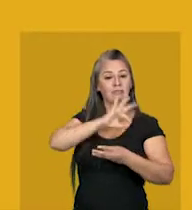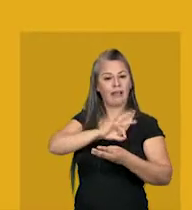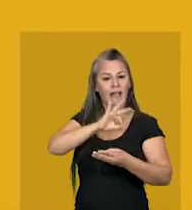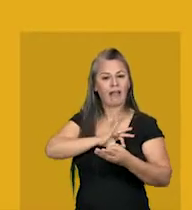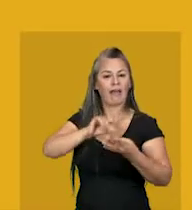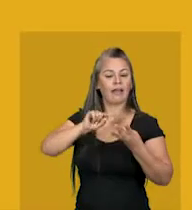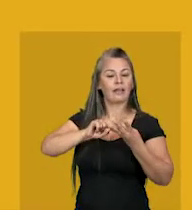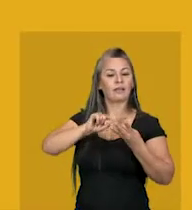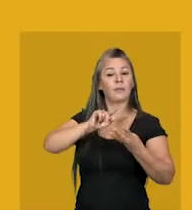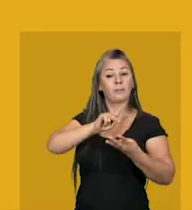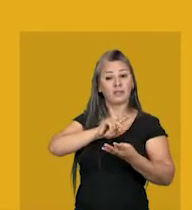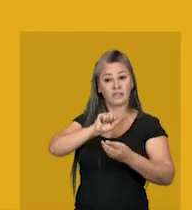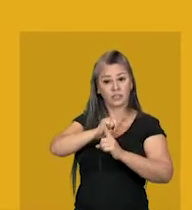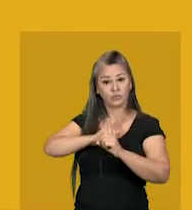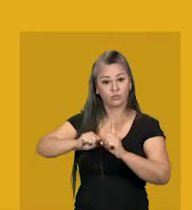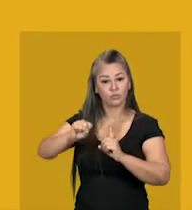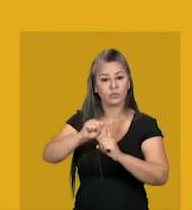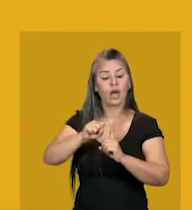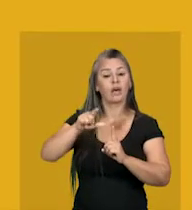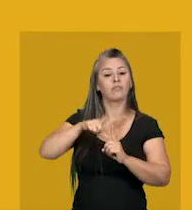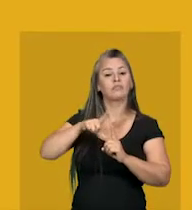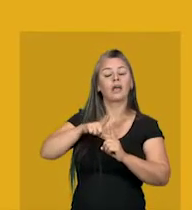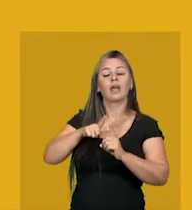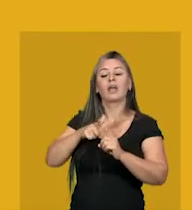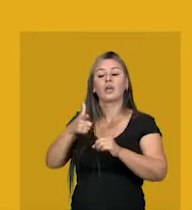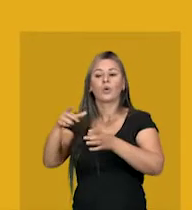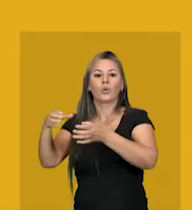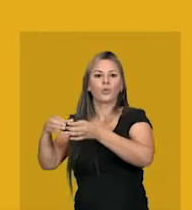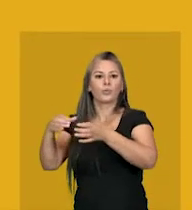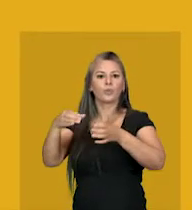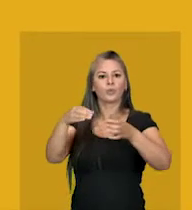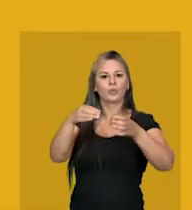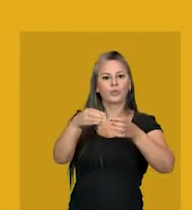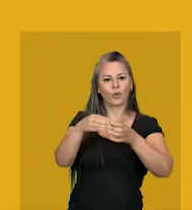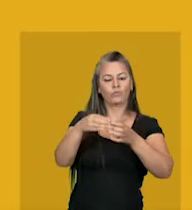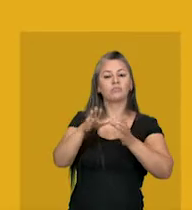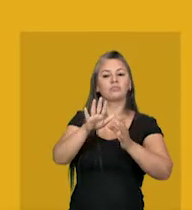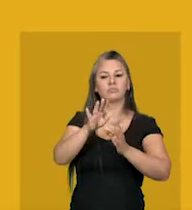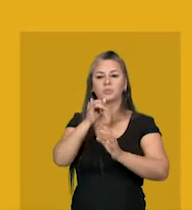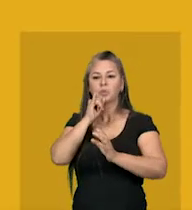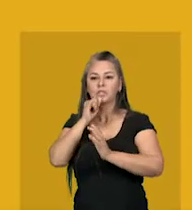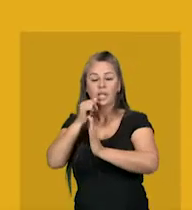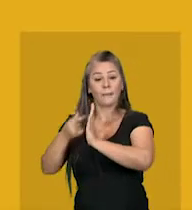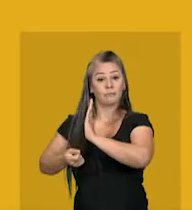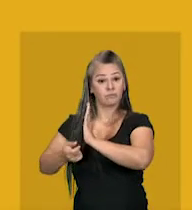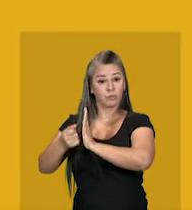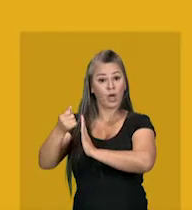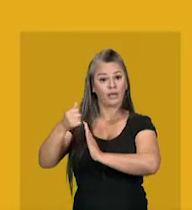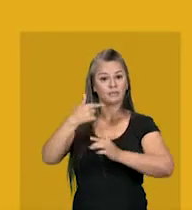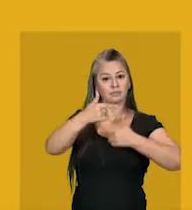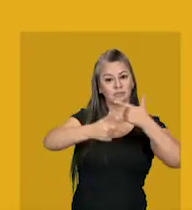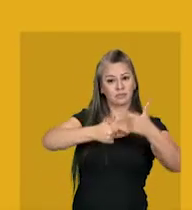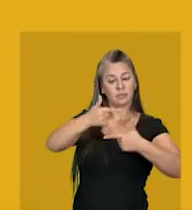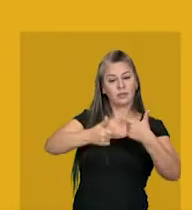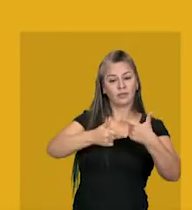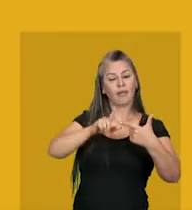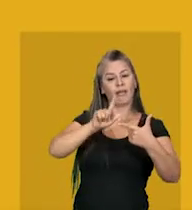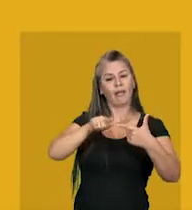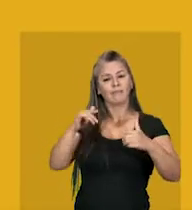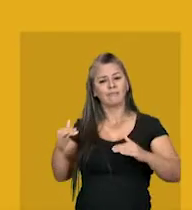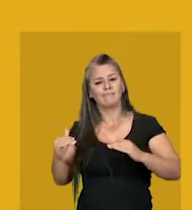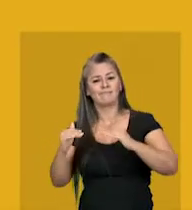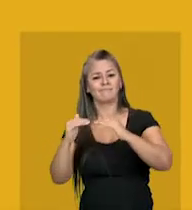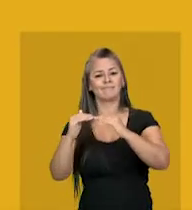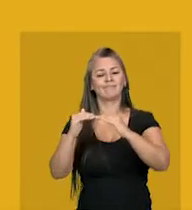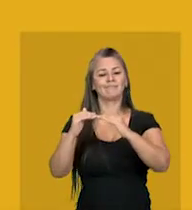social. Existe a tentativa de uma conciliação de classes entre a burguesia e os trabalhadores, né? E, geralmente,